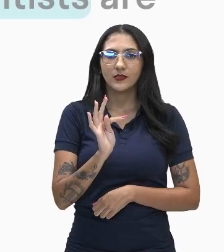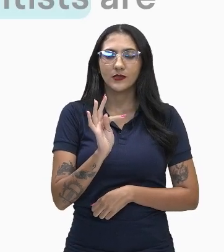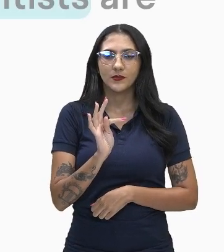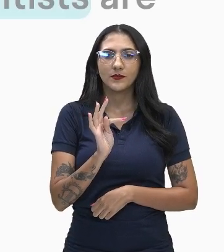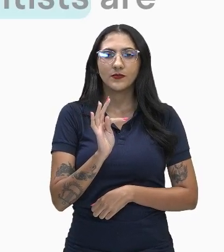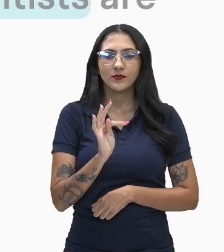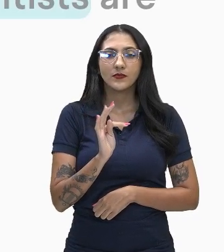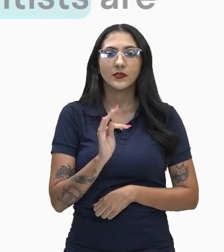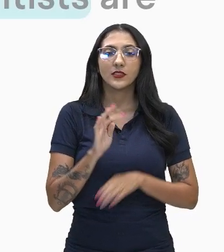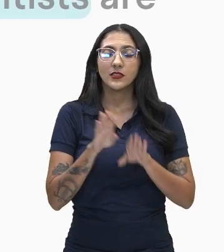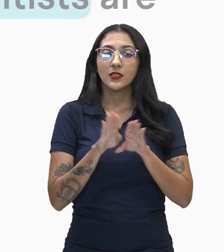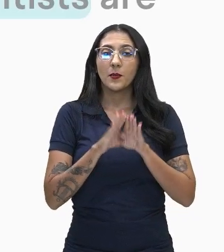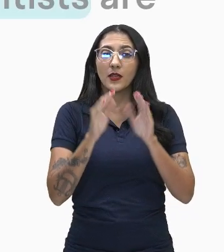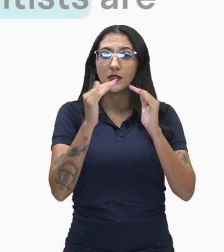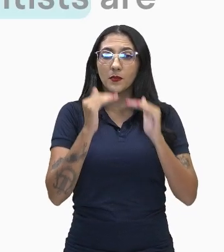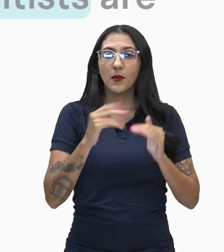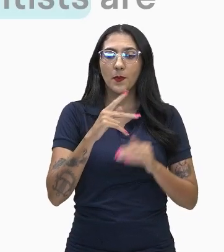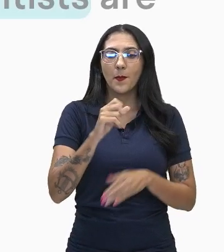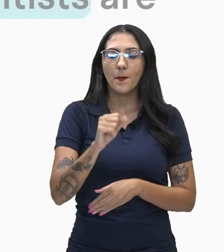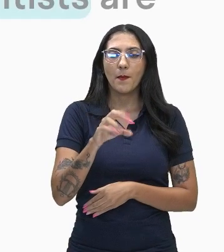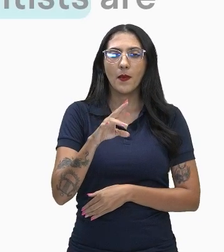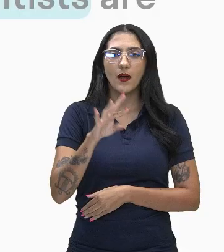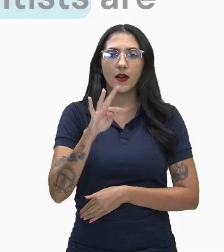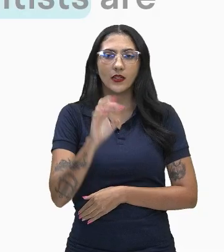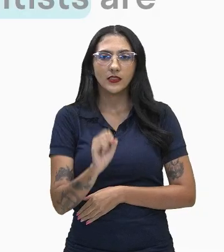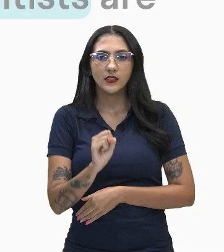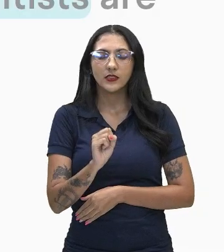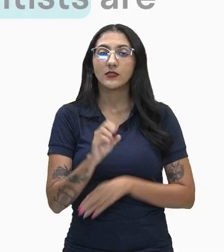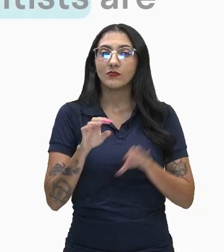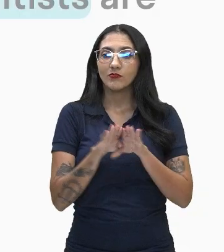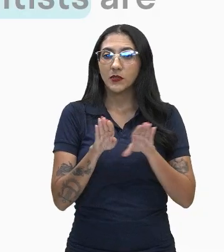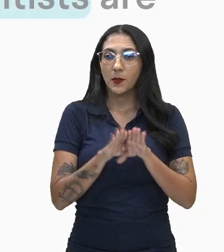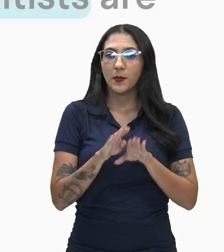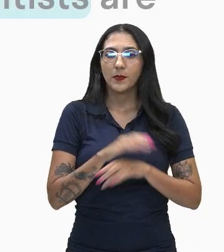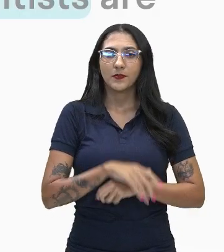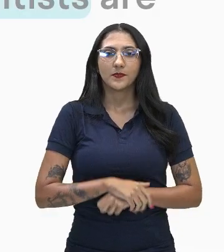está se repetindo, isso quer dizer que ela é importante ali.